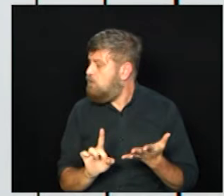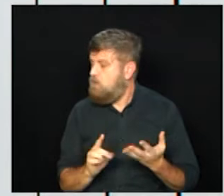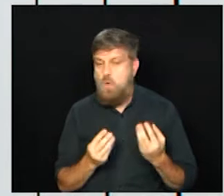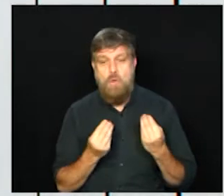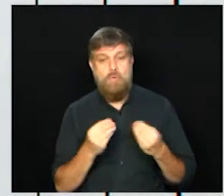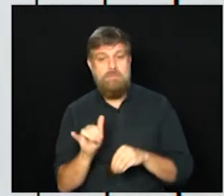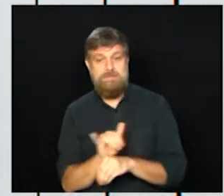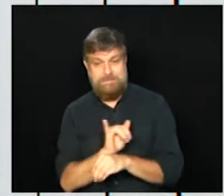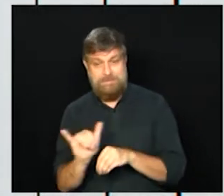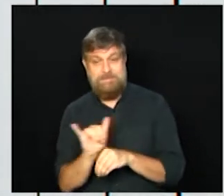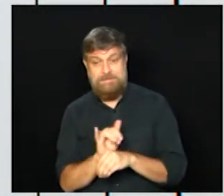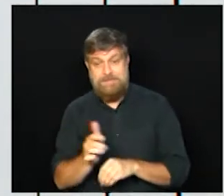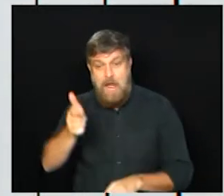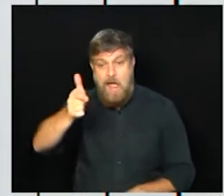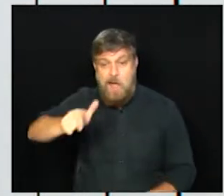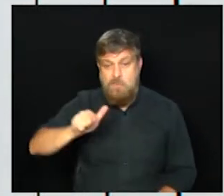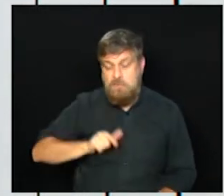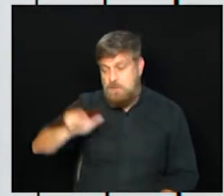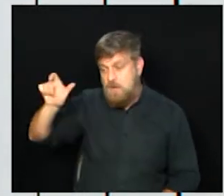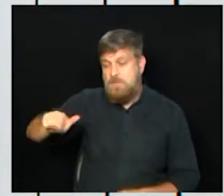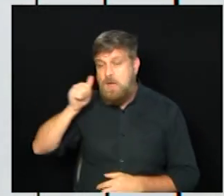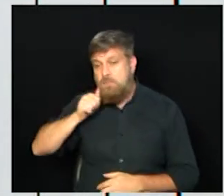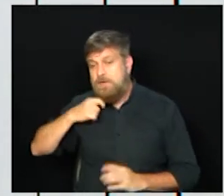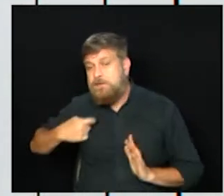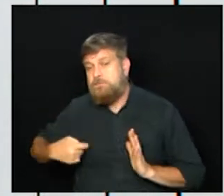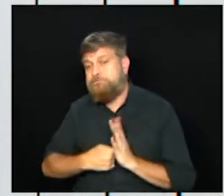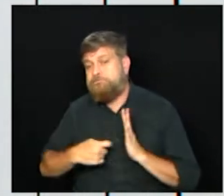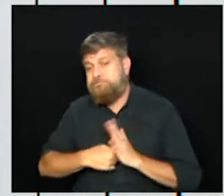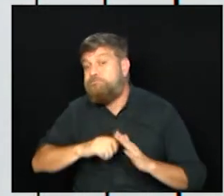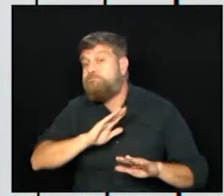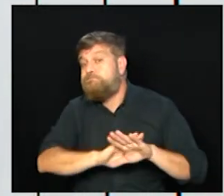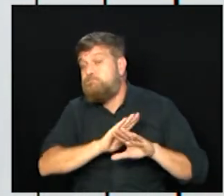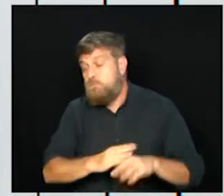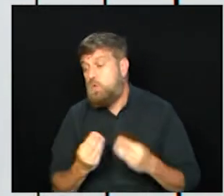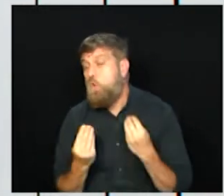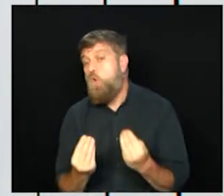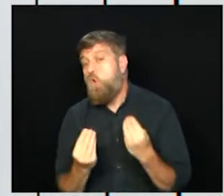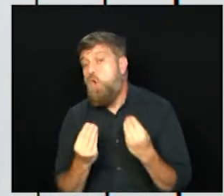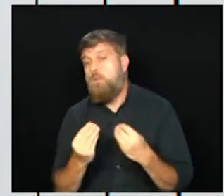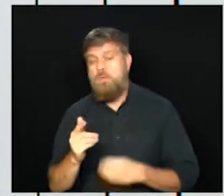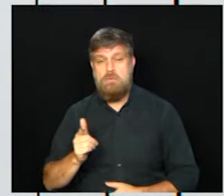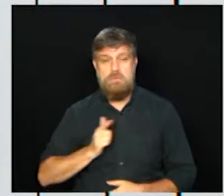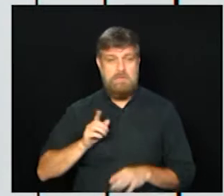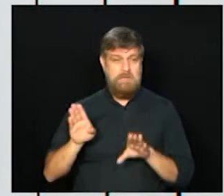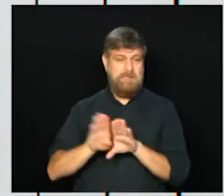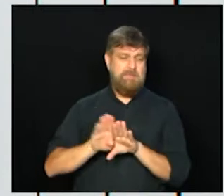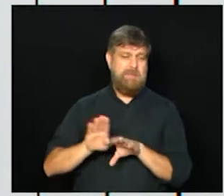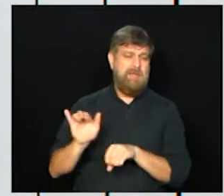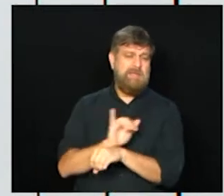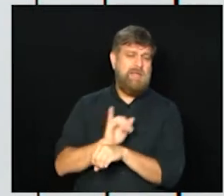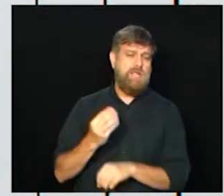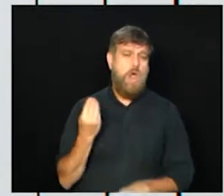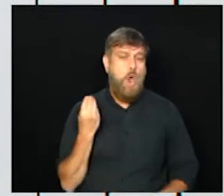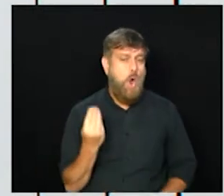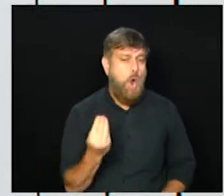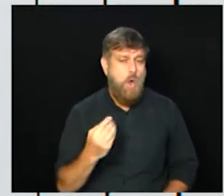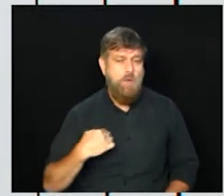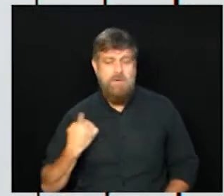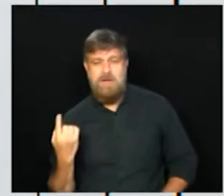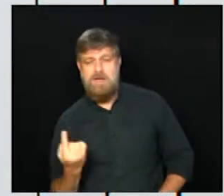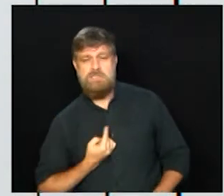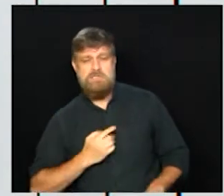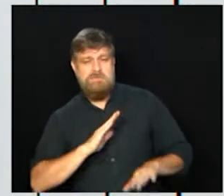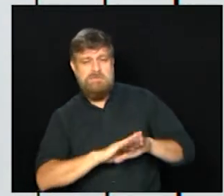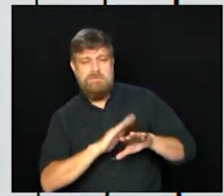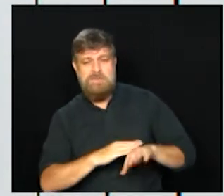outras maneiras silenciosas para que essas denúncias sejam feitas também? Como que a gente faz com que muitas vezes